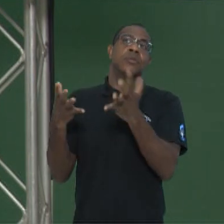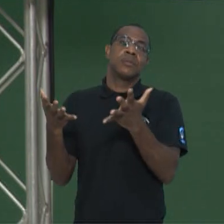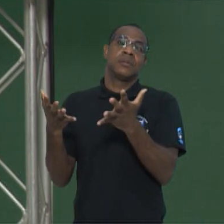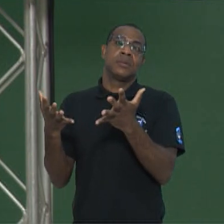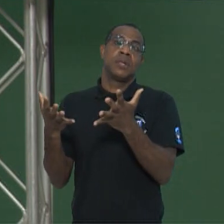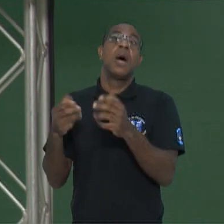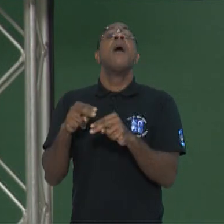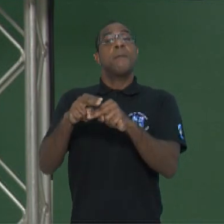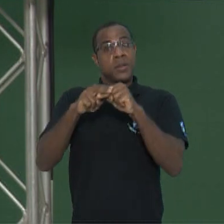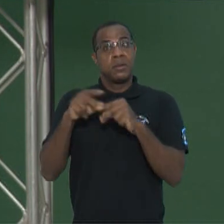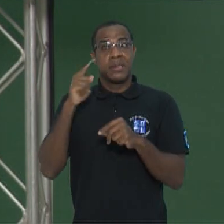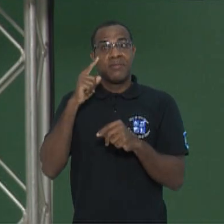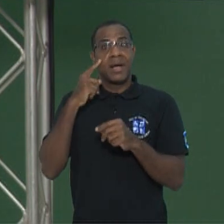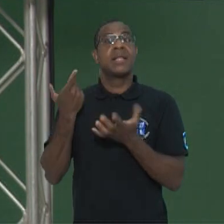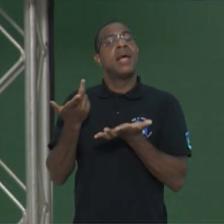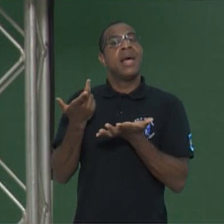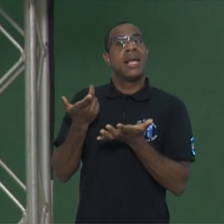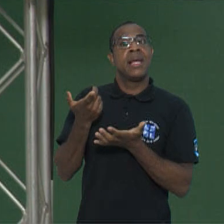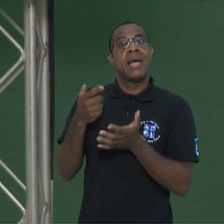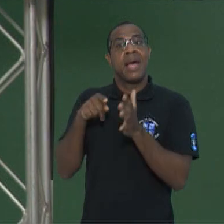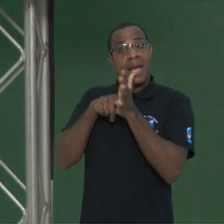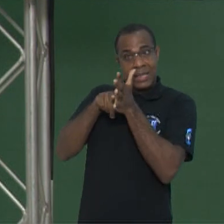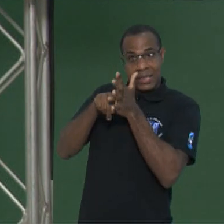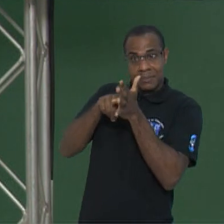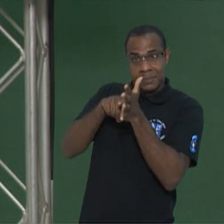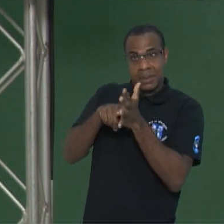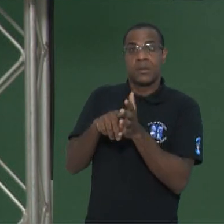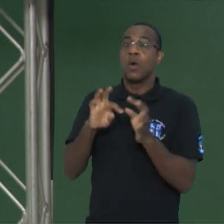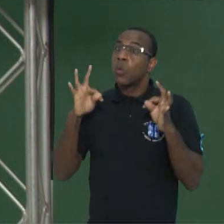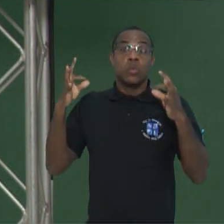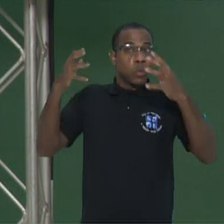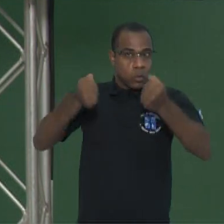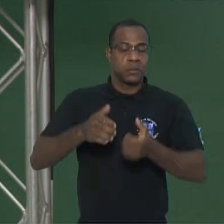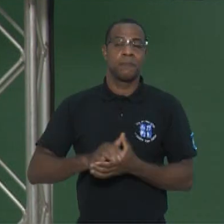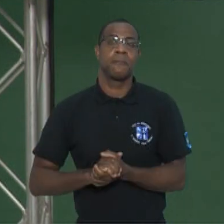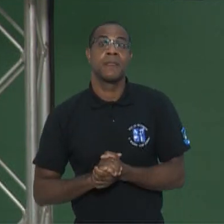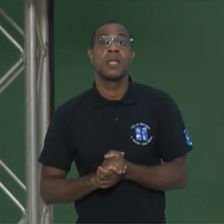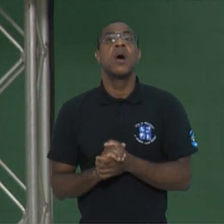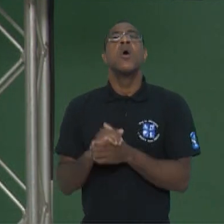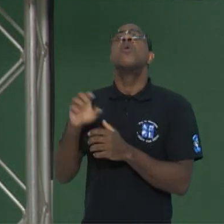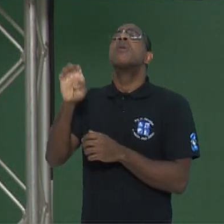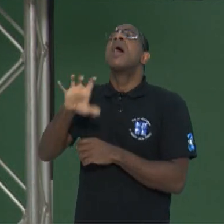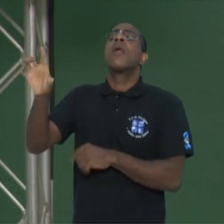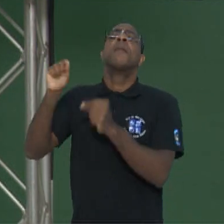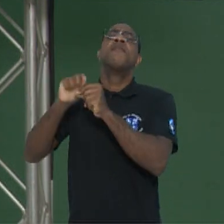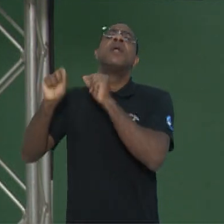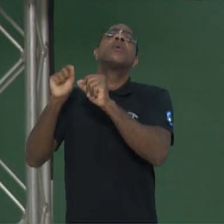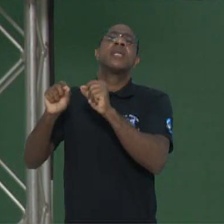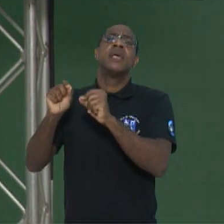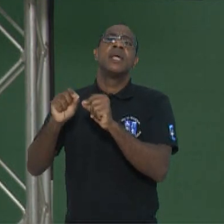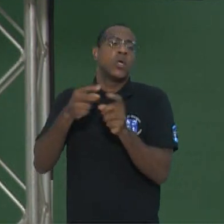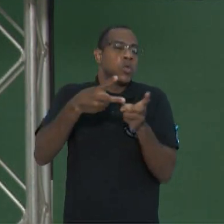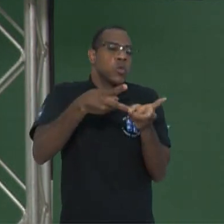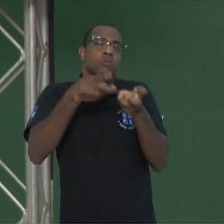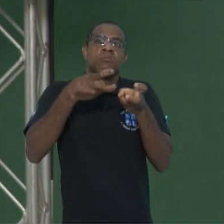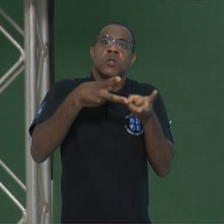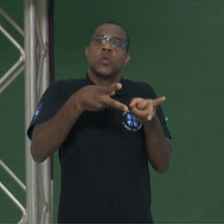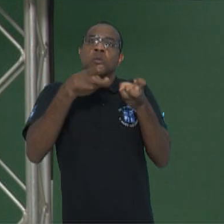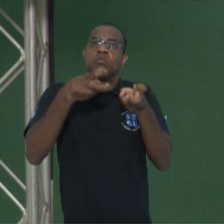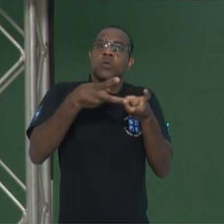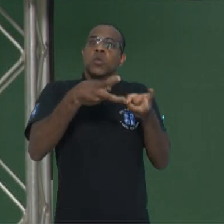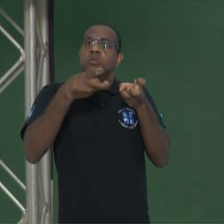análise como um todo. E para ampliar os domínios, o que a Europa fez, né? Explorou os recursos naturais, as riquezas naturais de